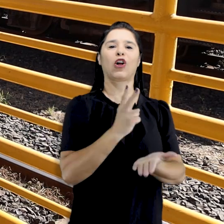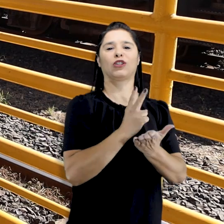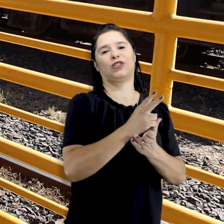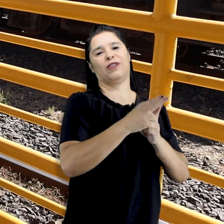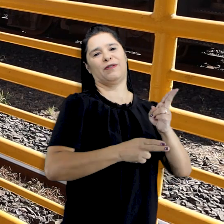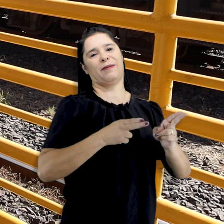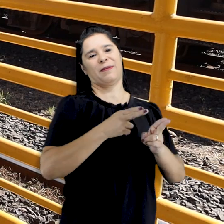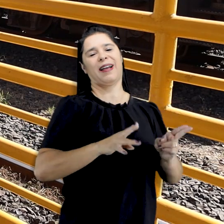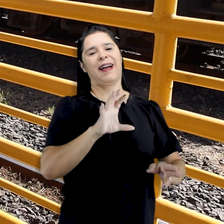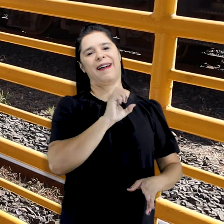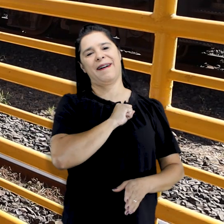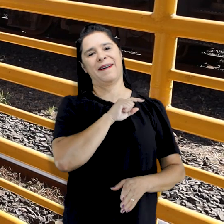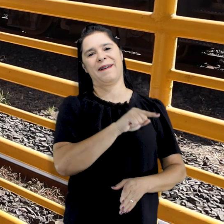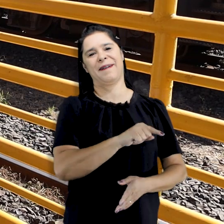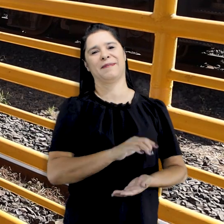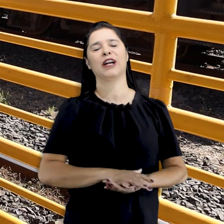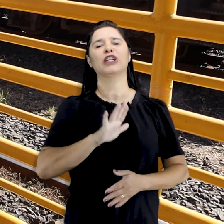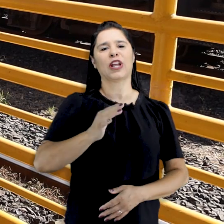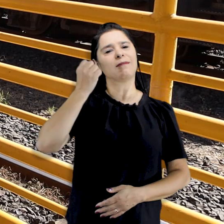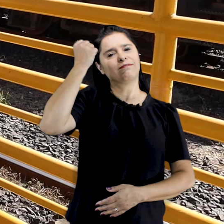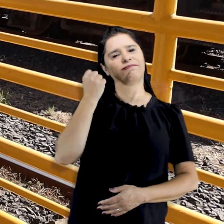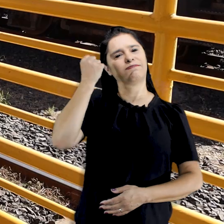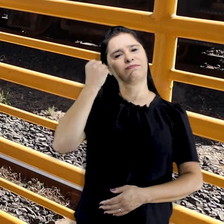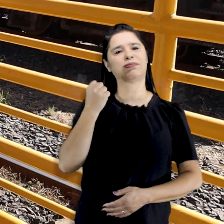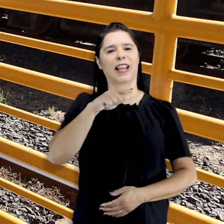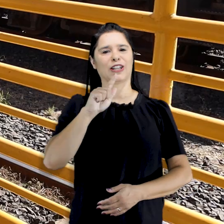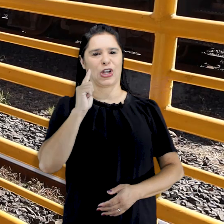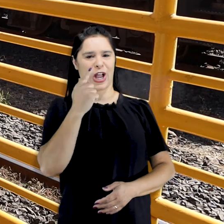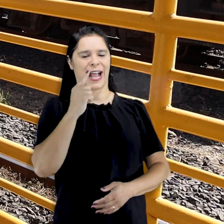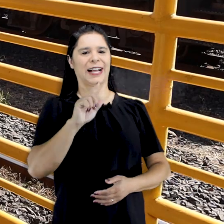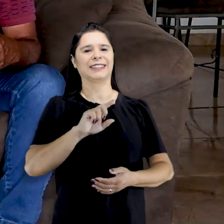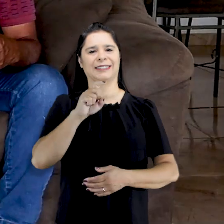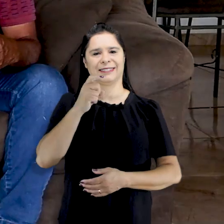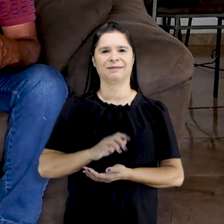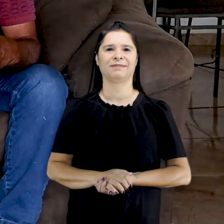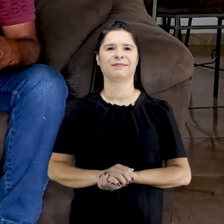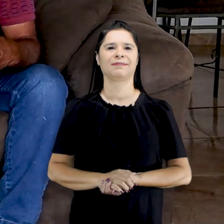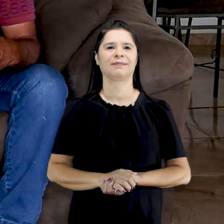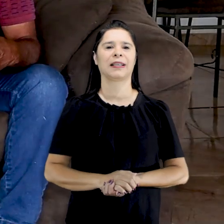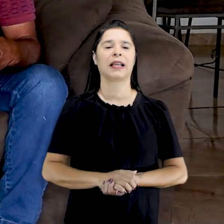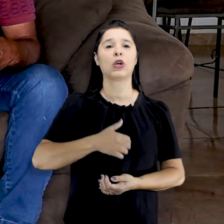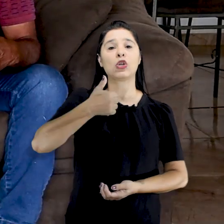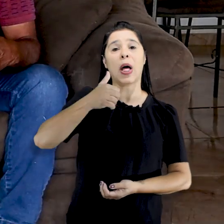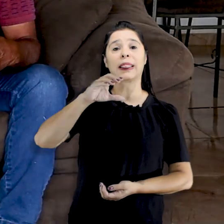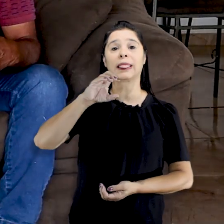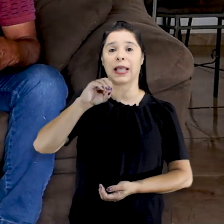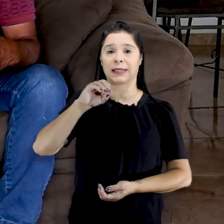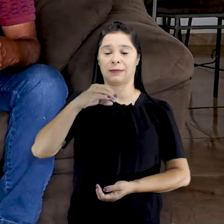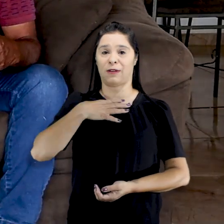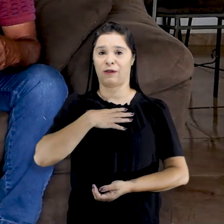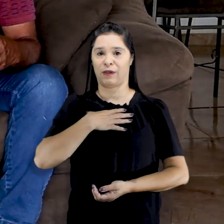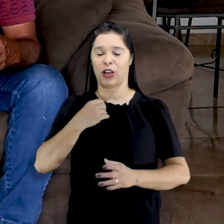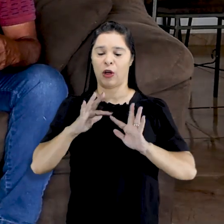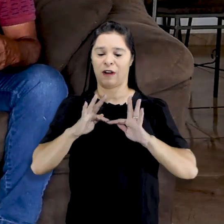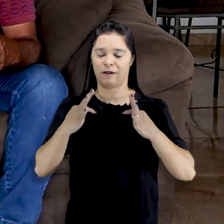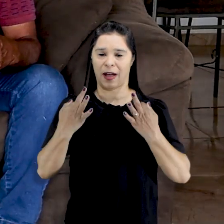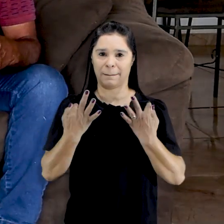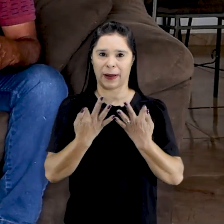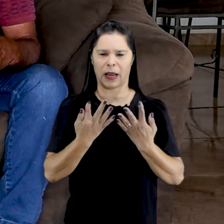né? Maquinista da Goiás, antiga Goiás. Eu sou a 10ª filha, né, de uma